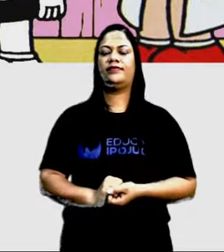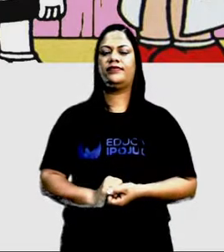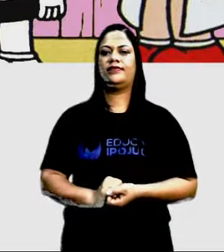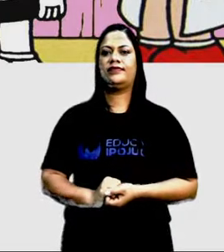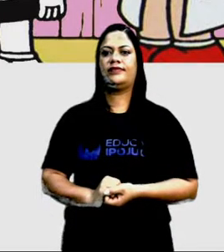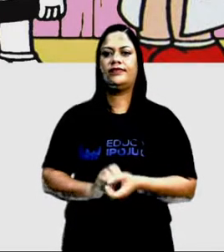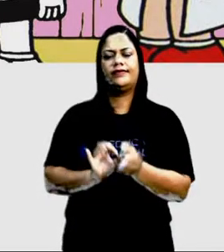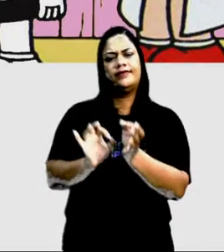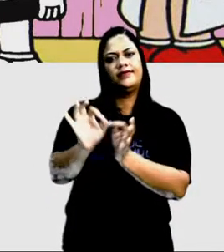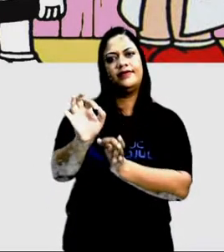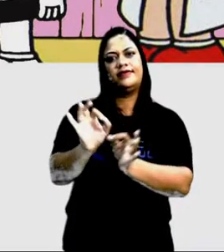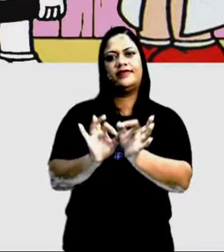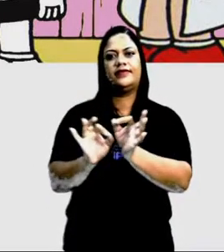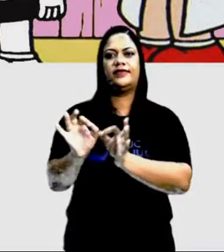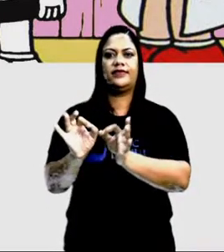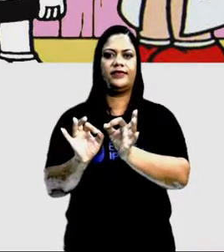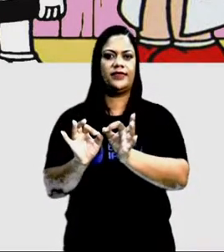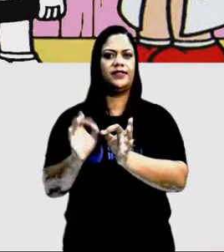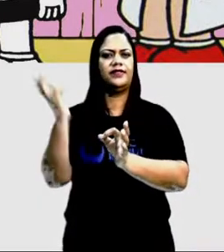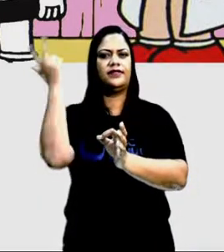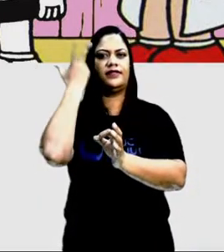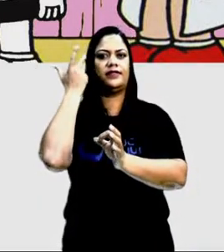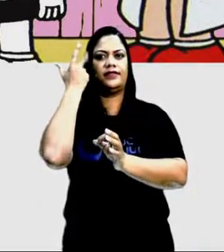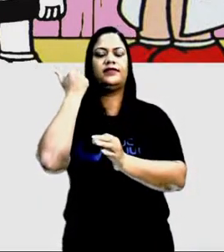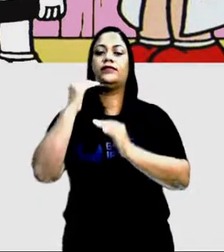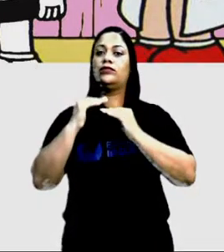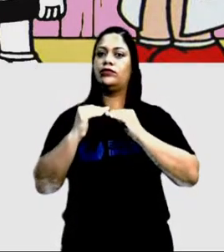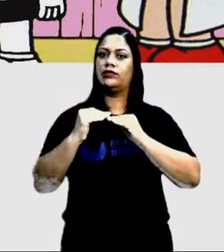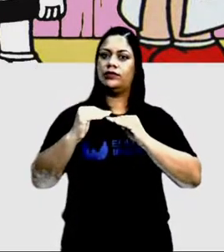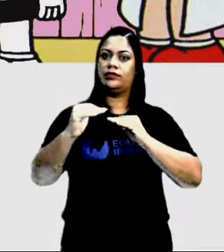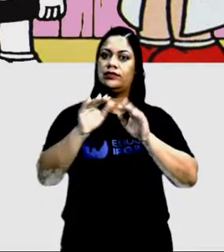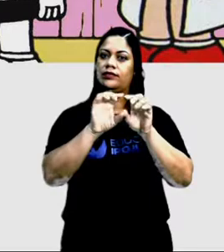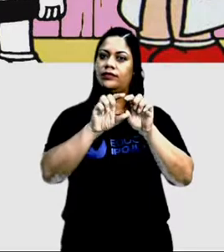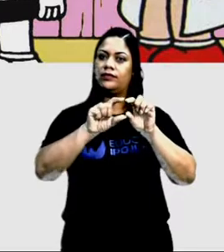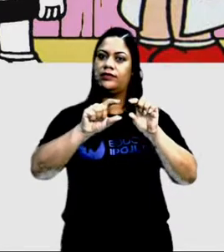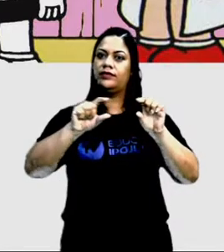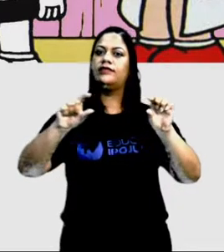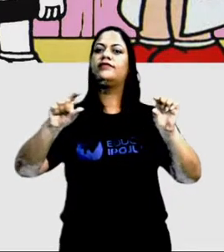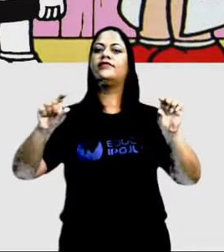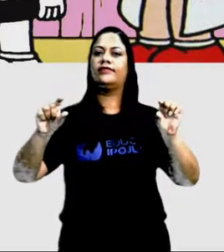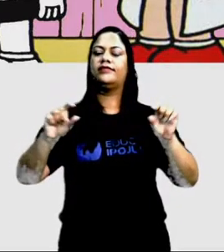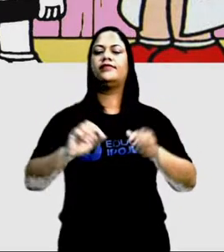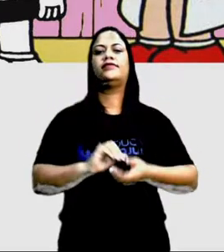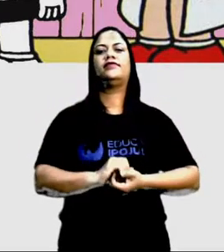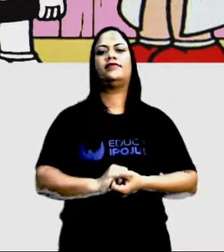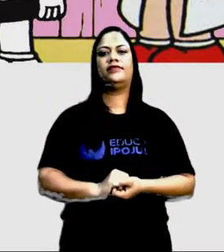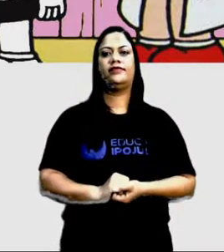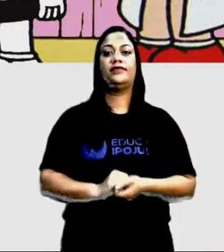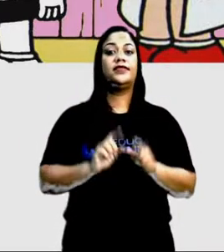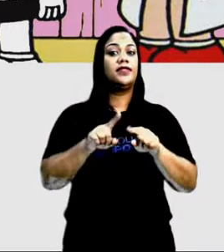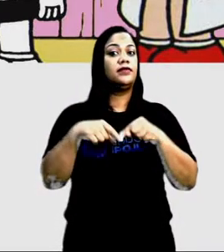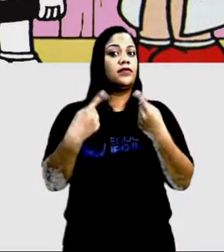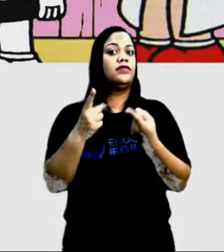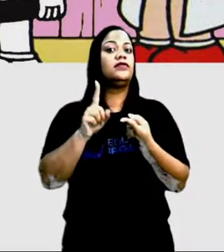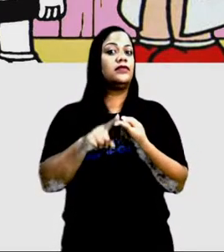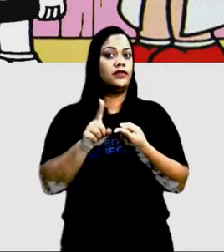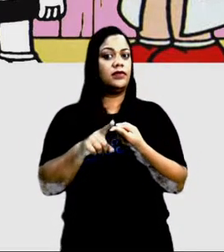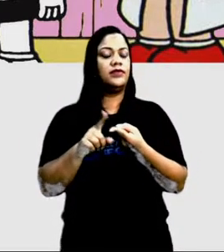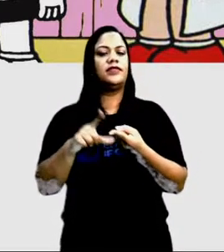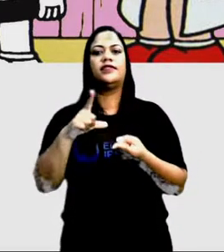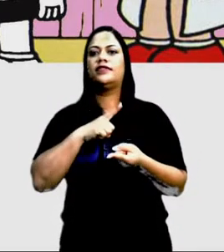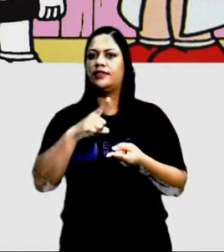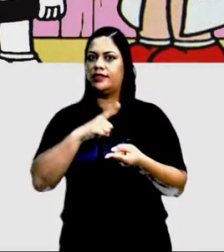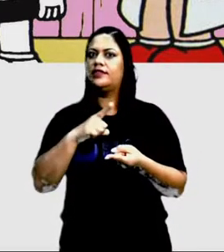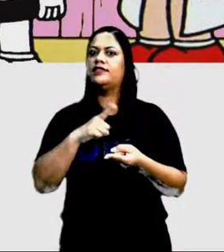O formato também mais comum é no horizontal. Geralmente as histórias elas são no horizontal. Mas também existem